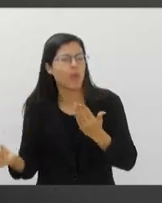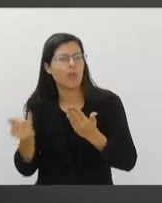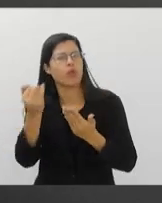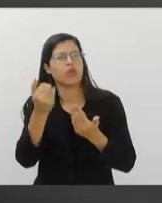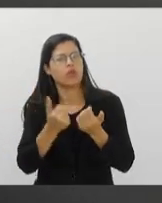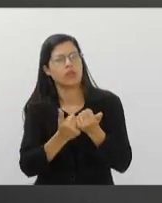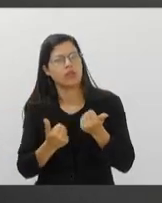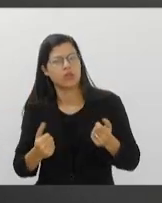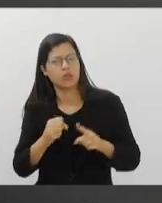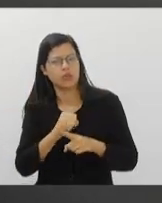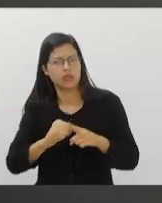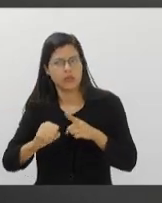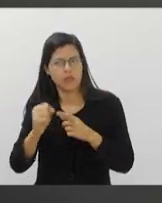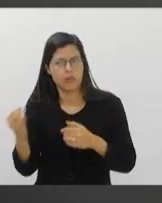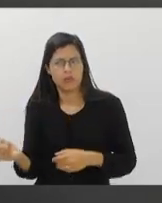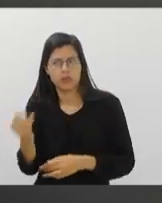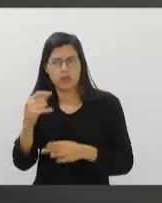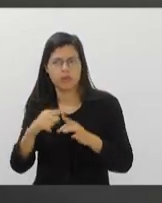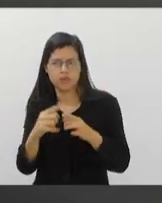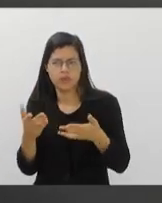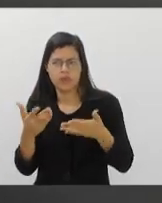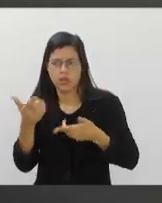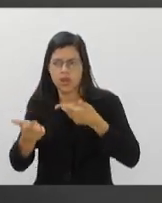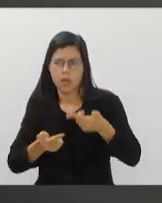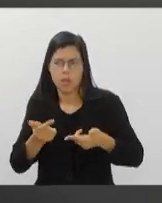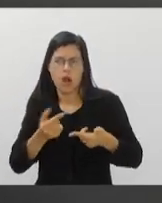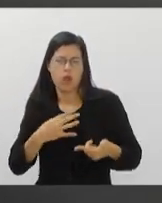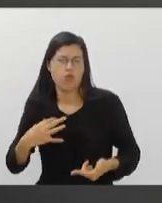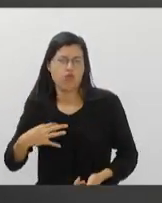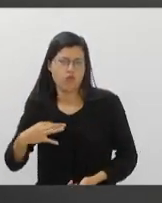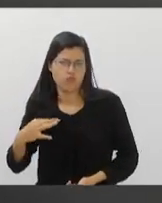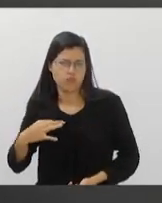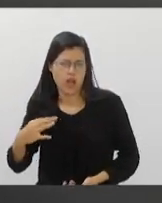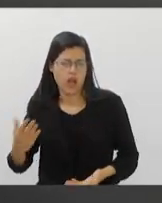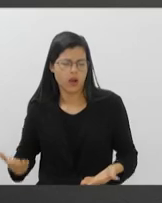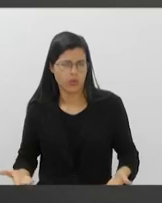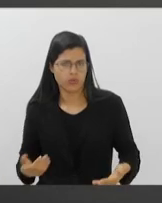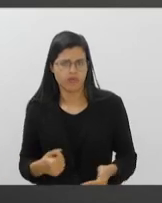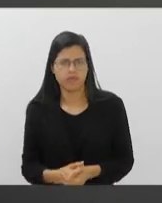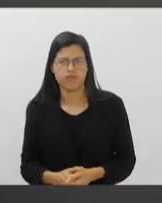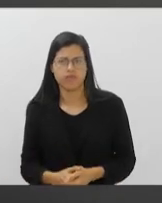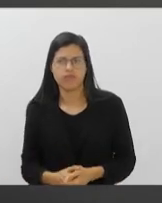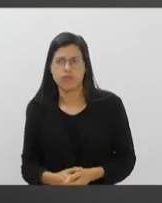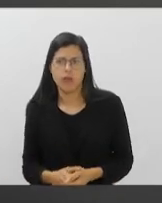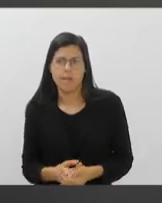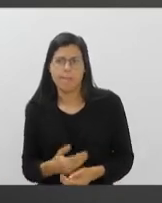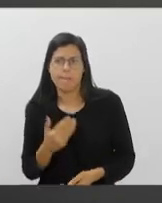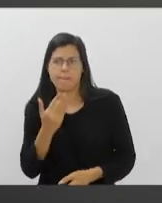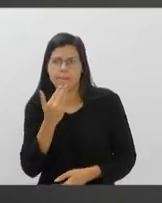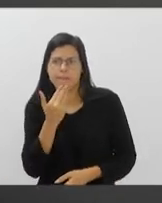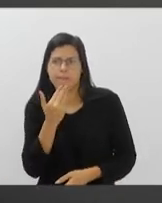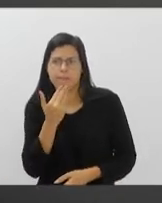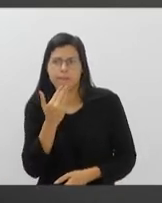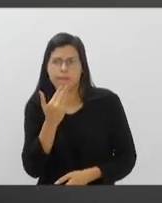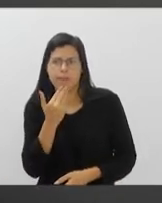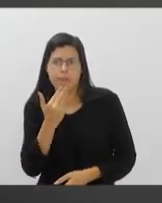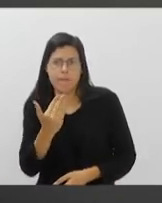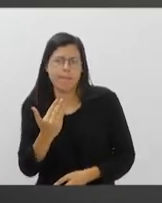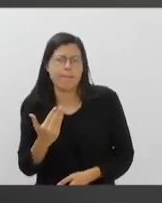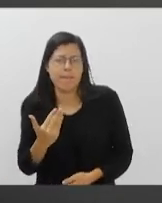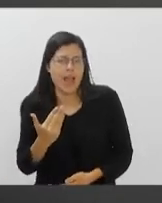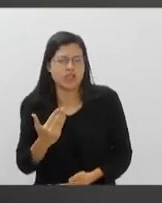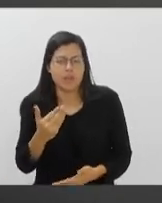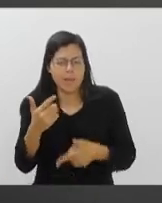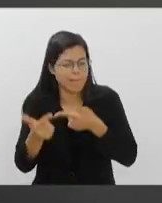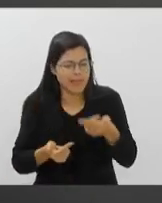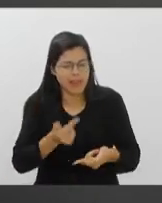importante mas querem trabalho voluntário né não me pede de graça aquilo que eu vendo para sobreviver o